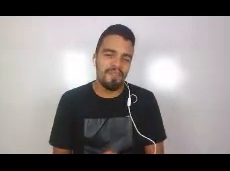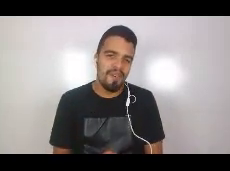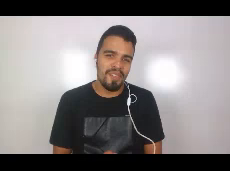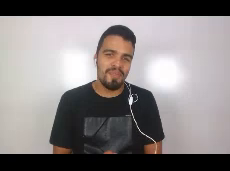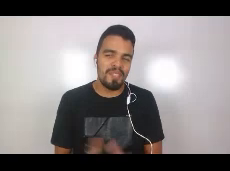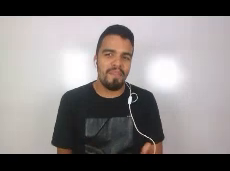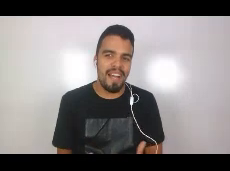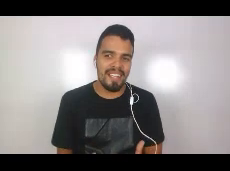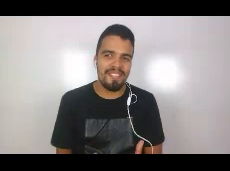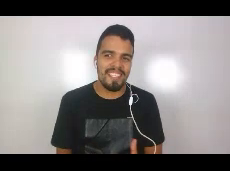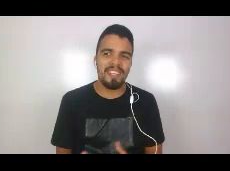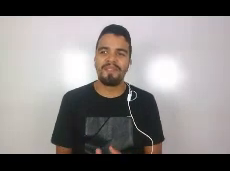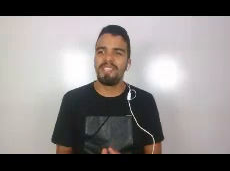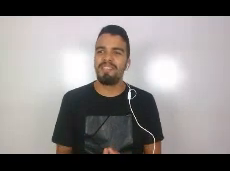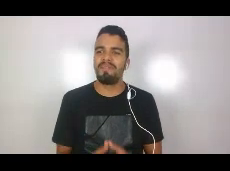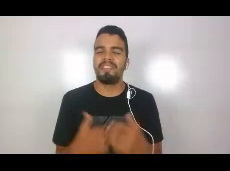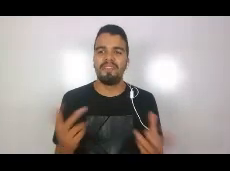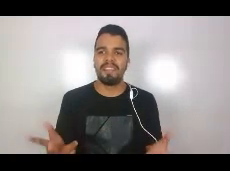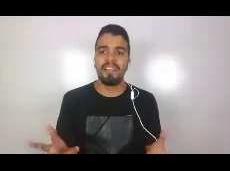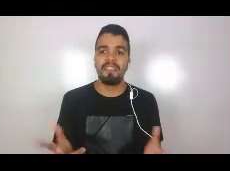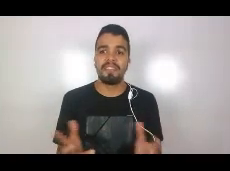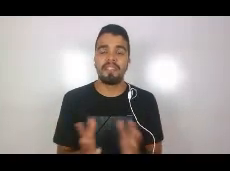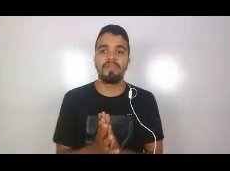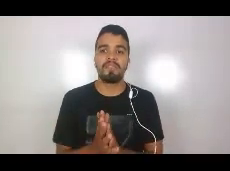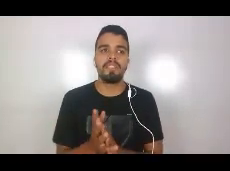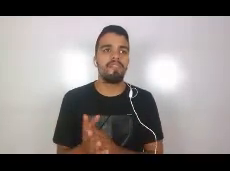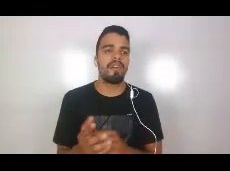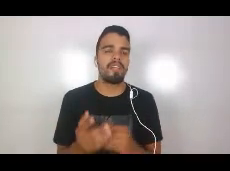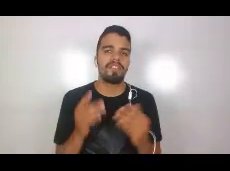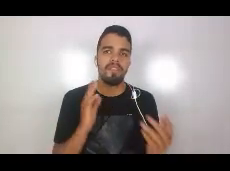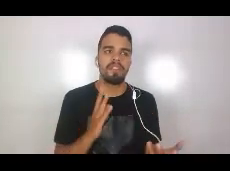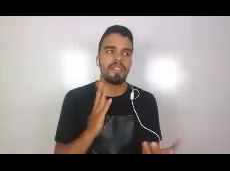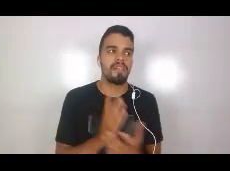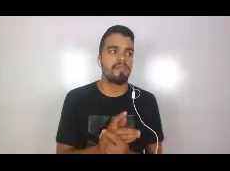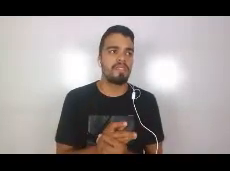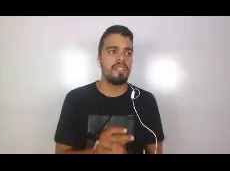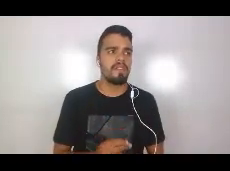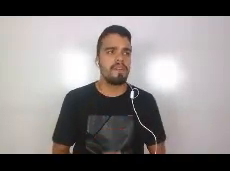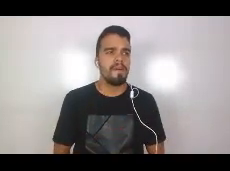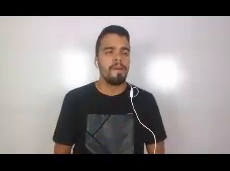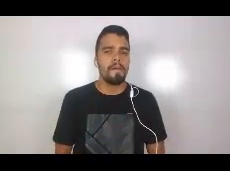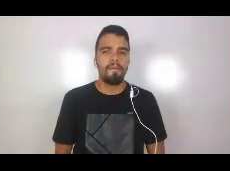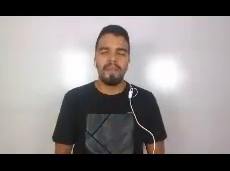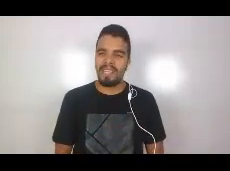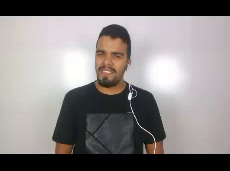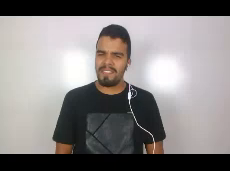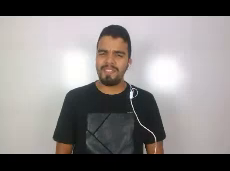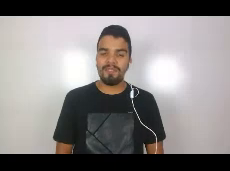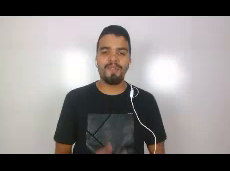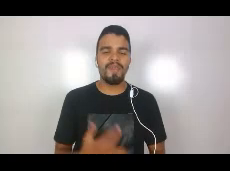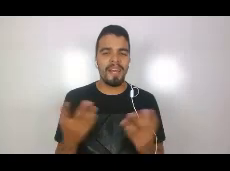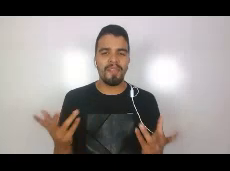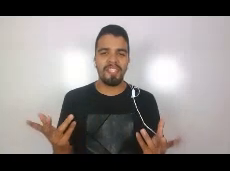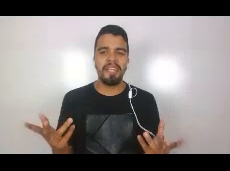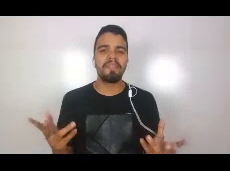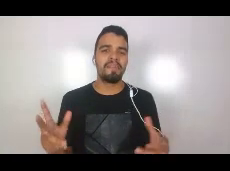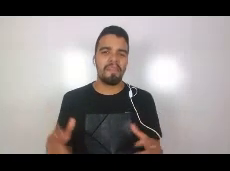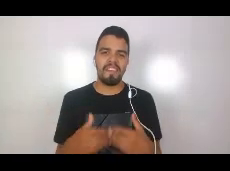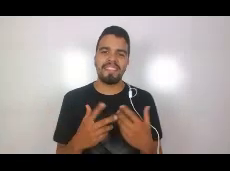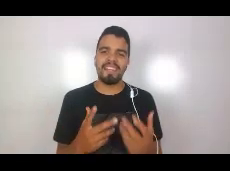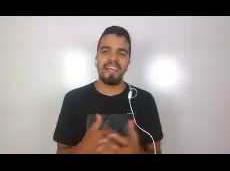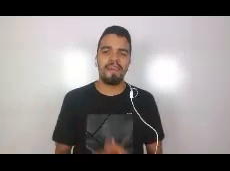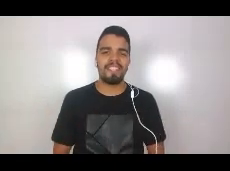que onde o espaço diz que é inclusiva, a universidade diz que é inclusiva, ou a escola diz que é inclusiva, mas às vezes não tem um intérprete